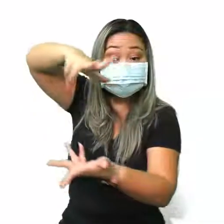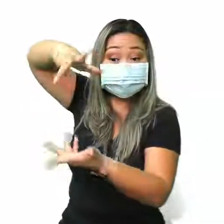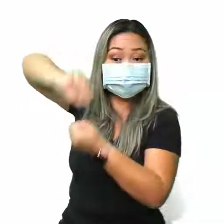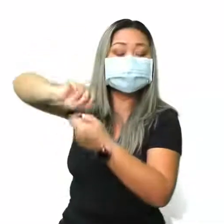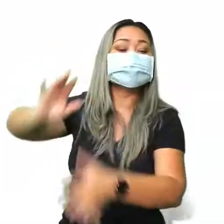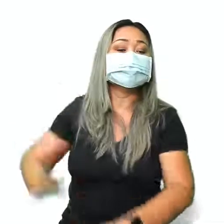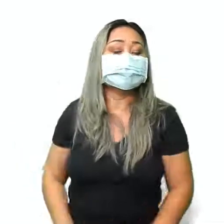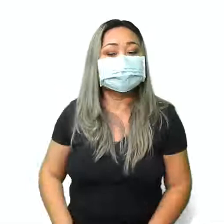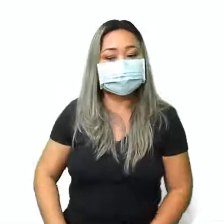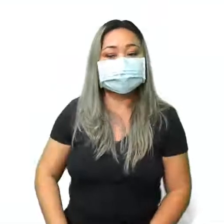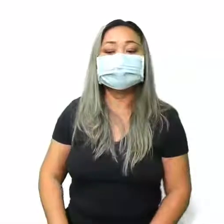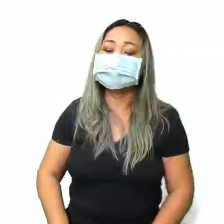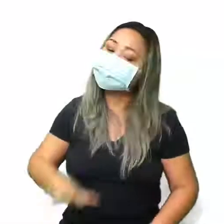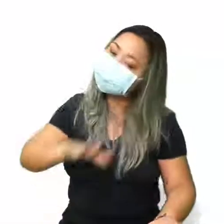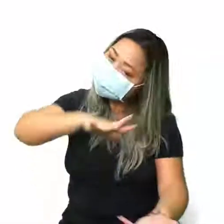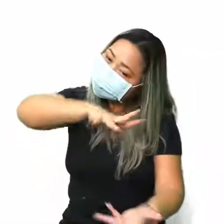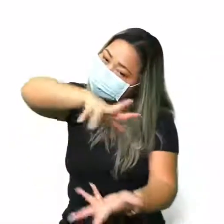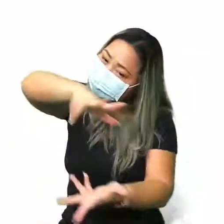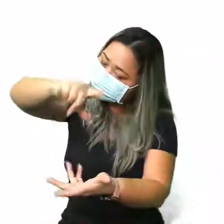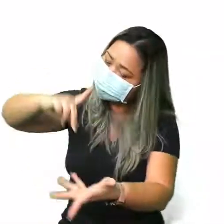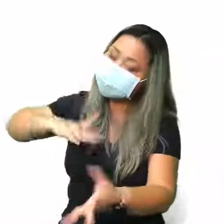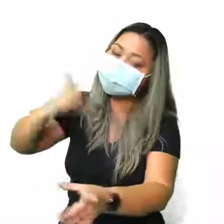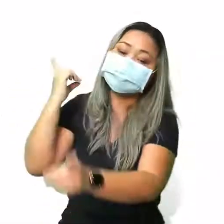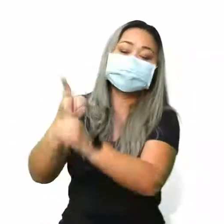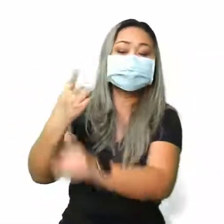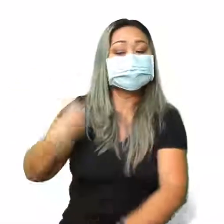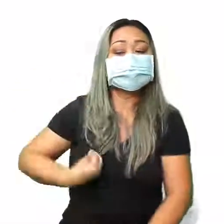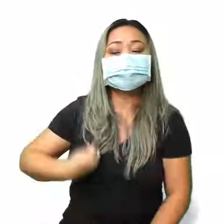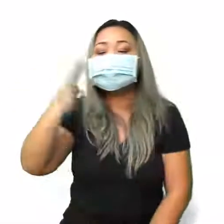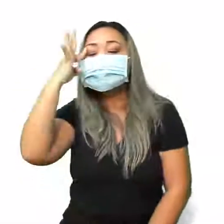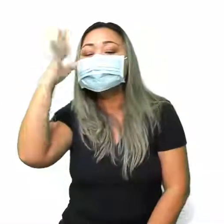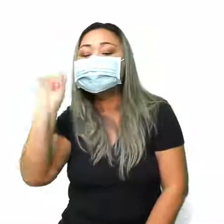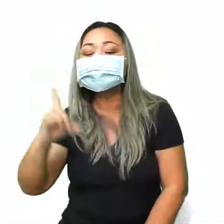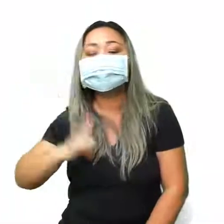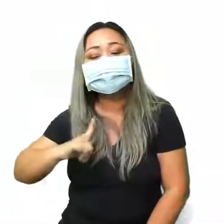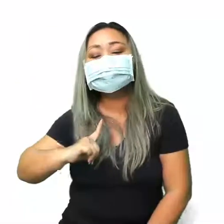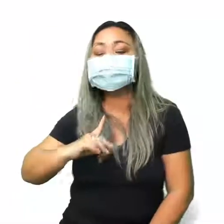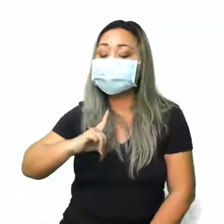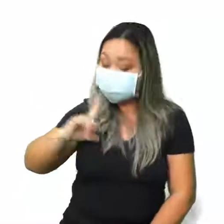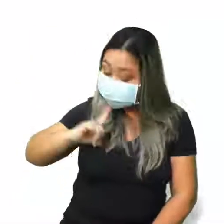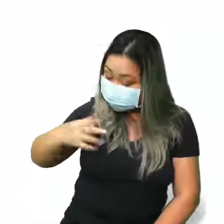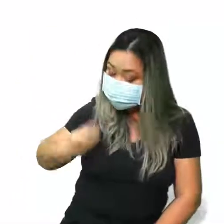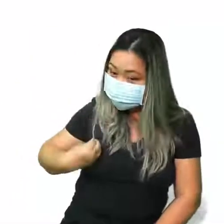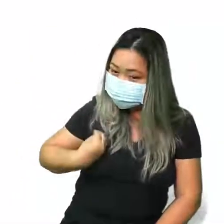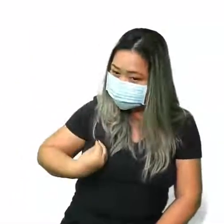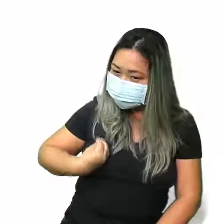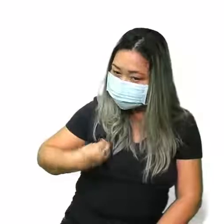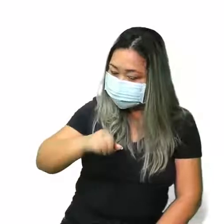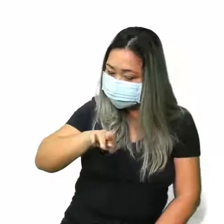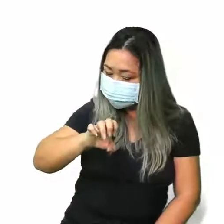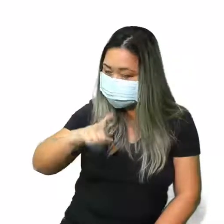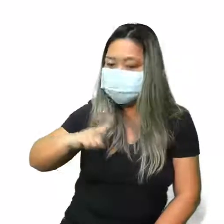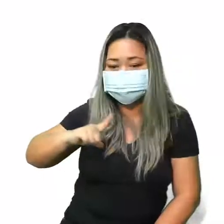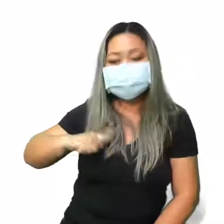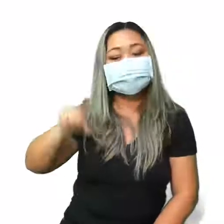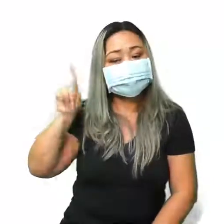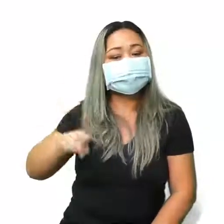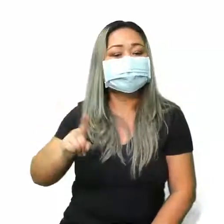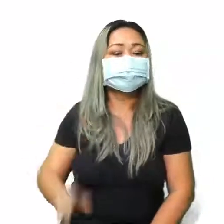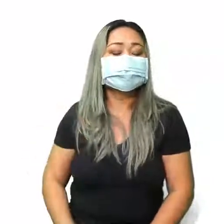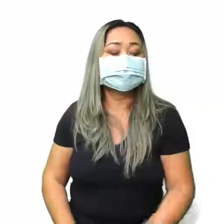tá? Todas as regiões onde você imaginar que existem formas de seres vivos, você vai ter aí a